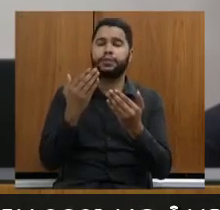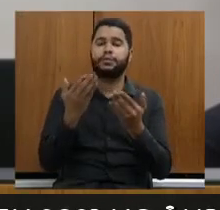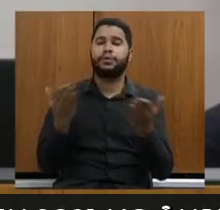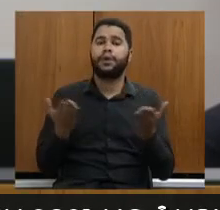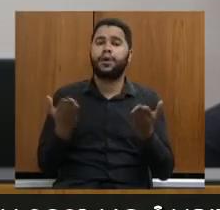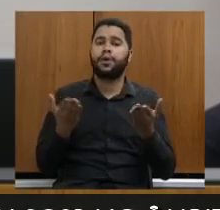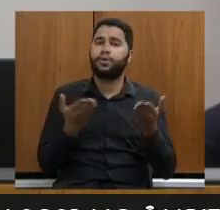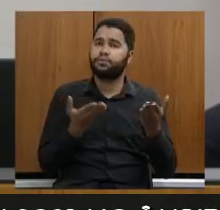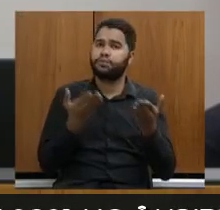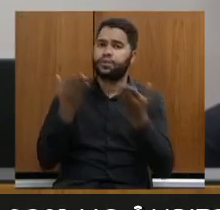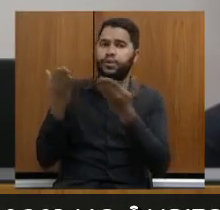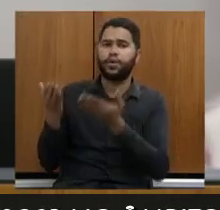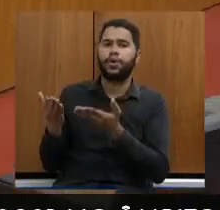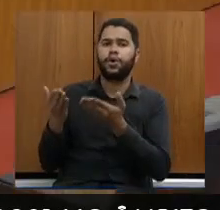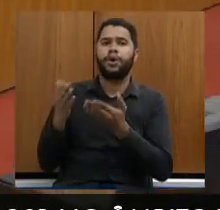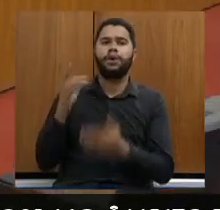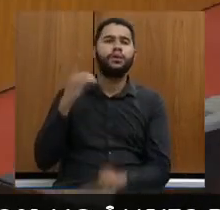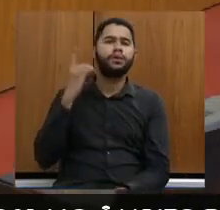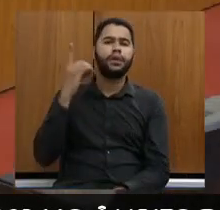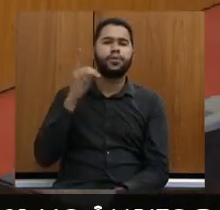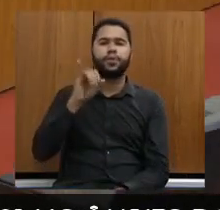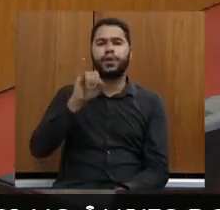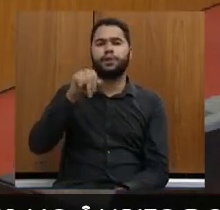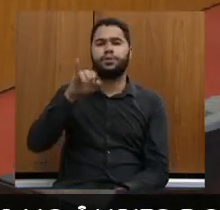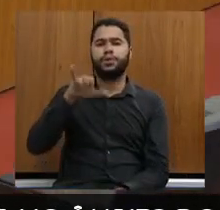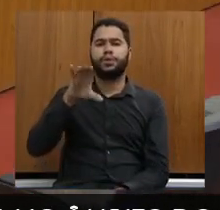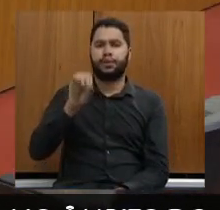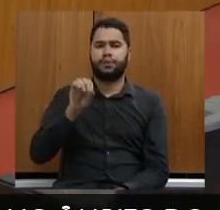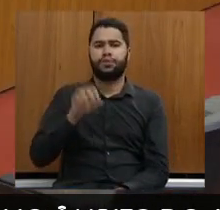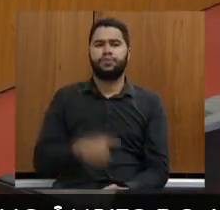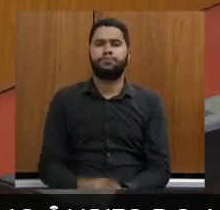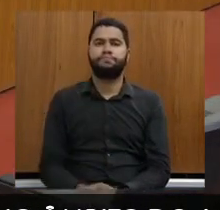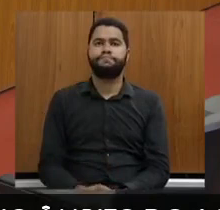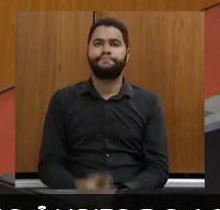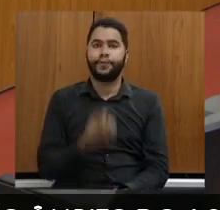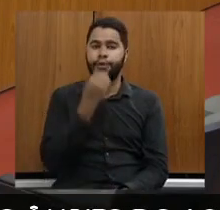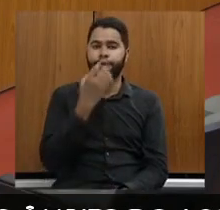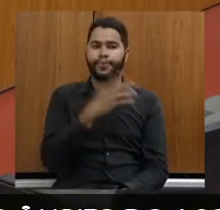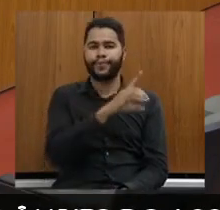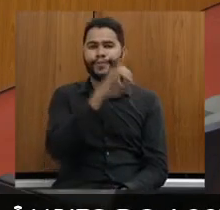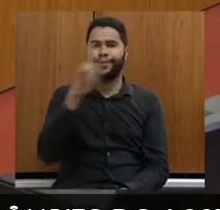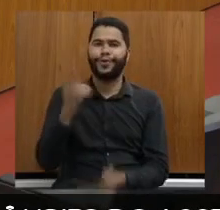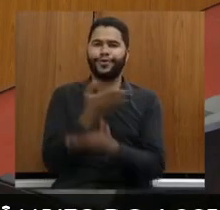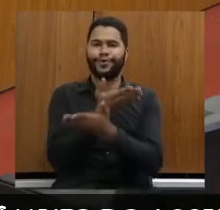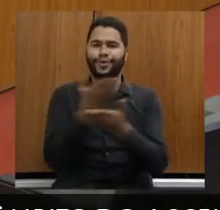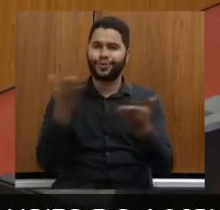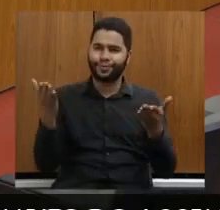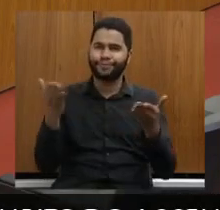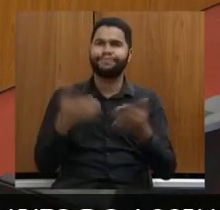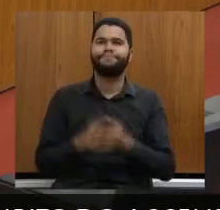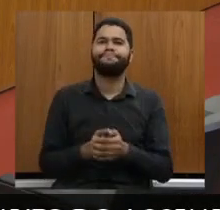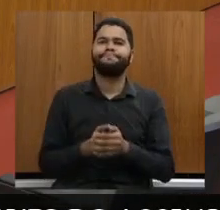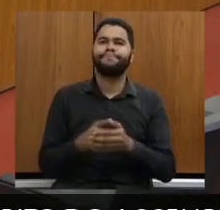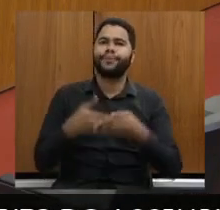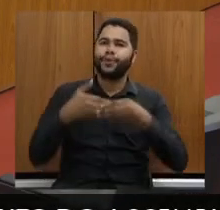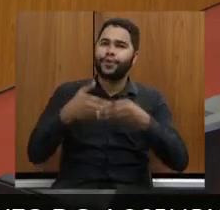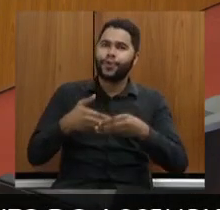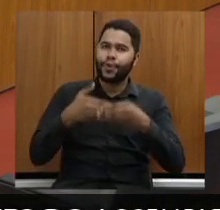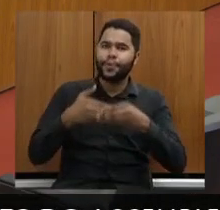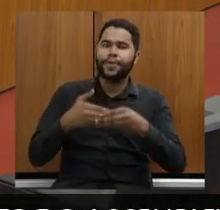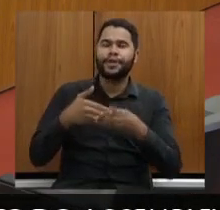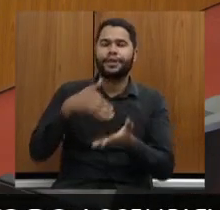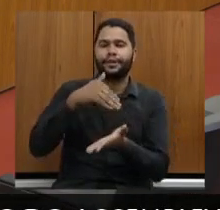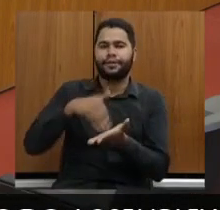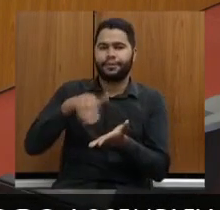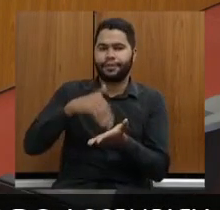passa a palavra ao Deputado Inácio Franco Oi um bom-dia todos ser todos cumprimentar a nossa